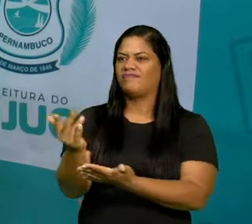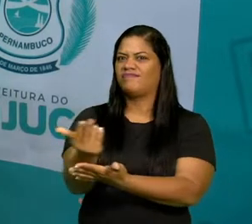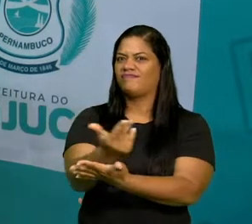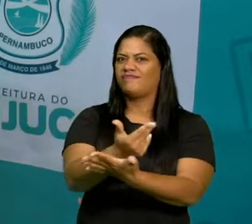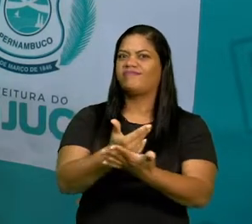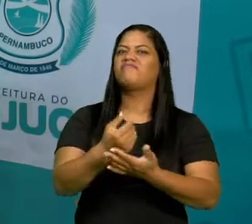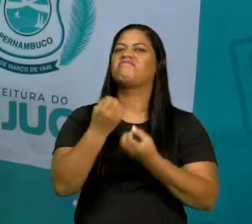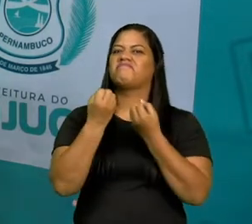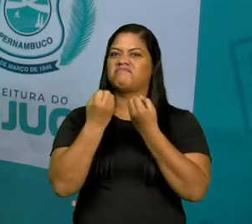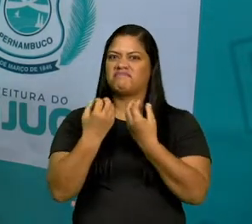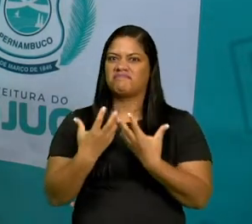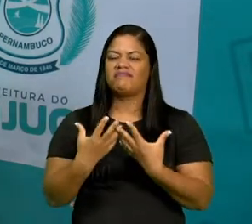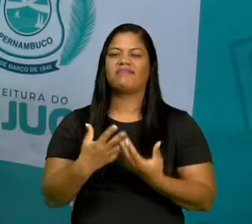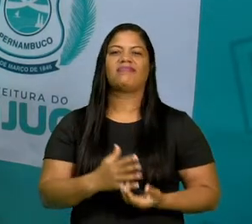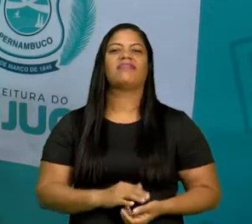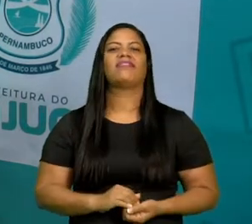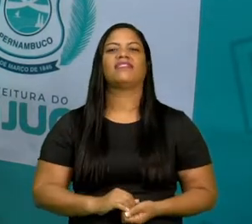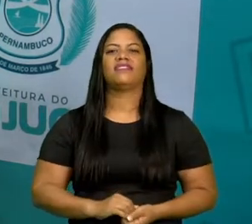dele.